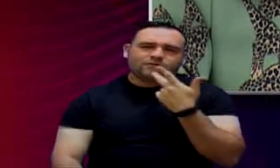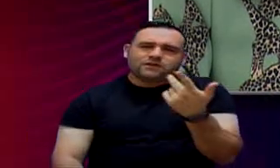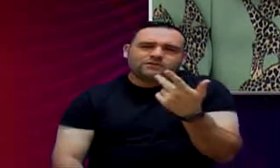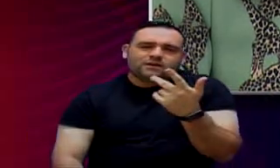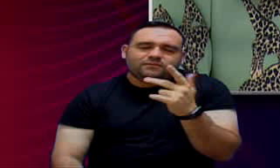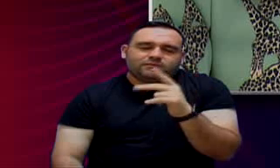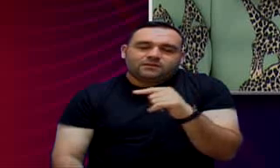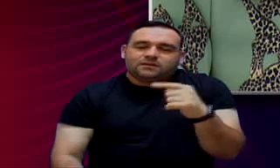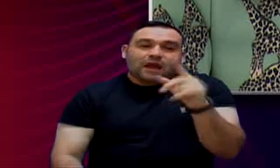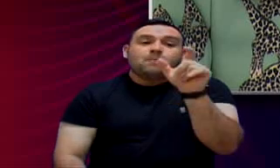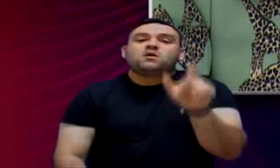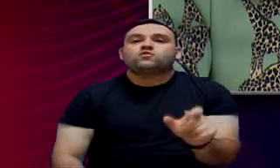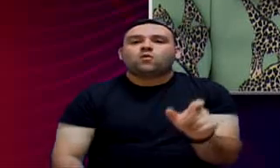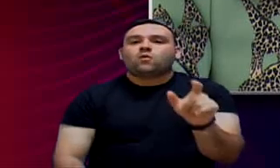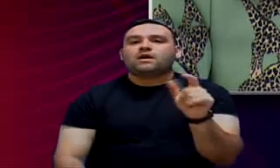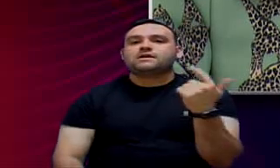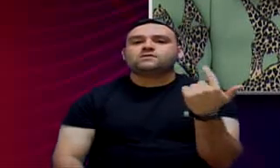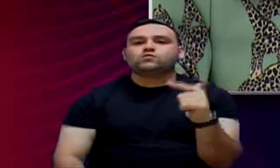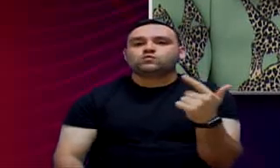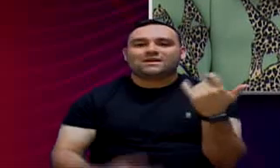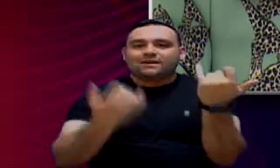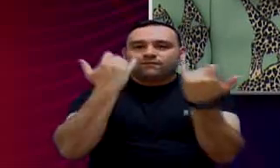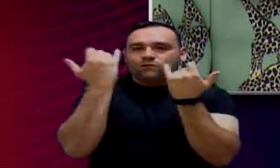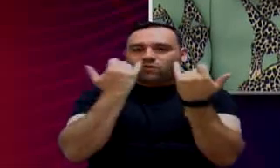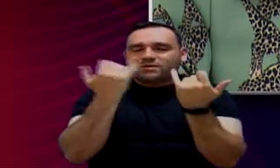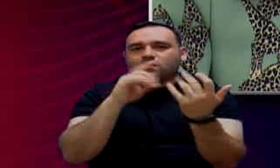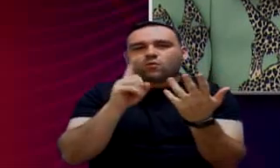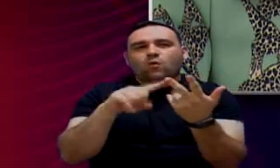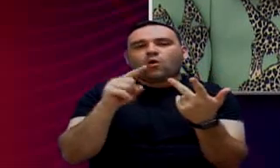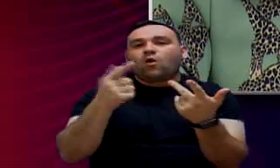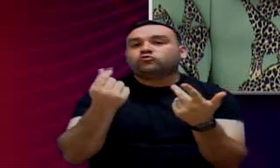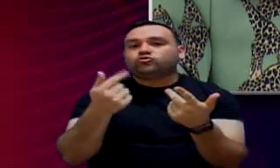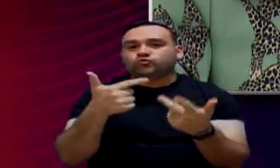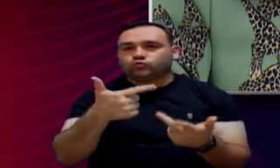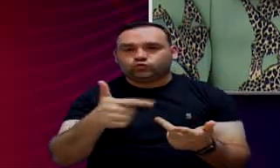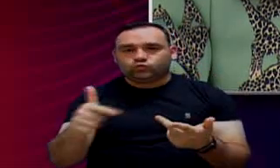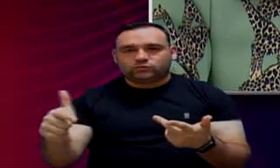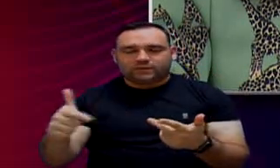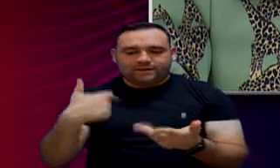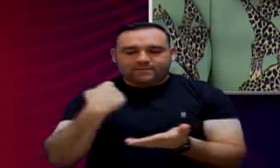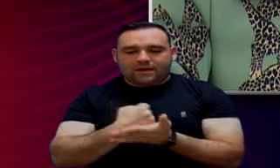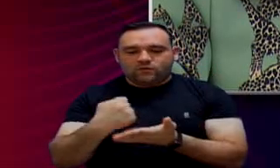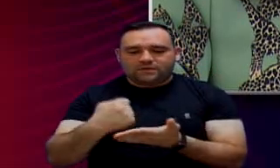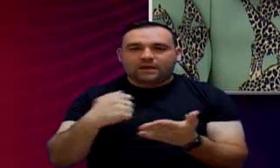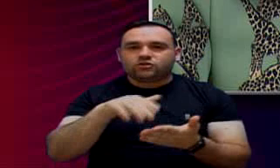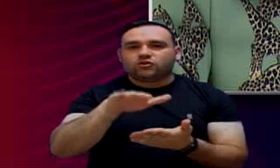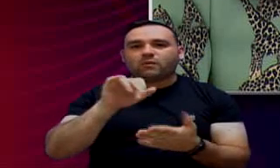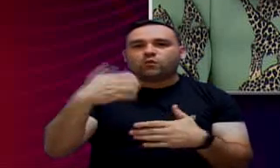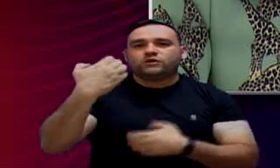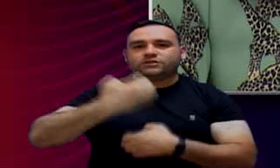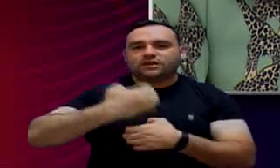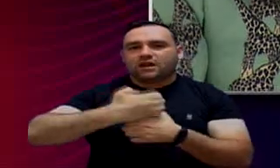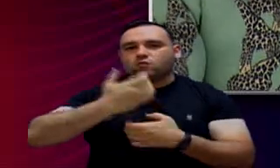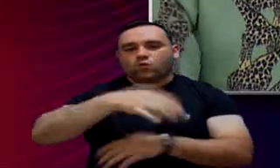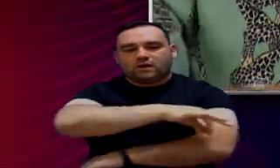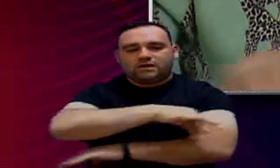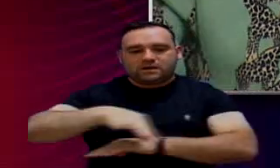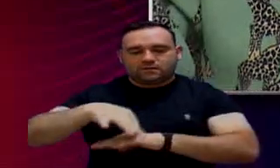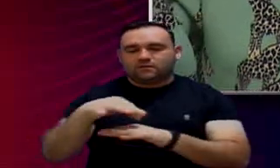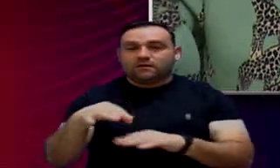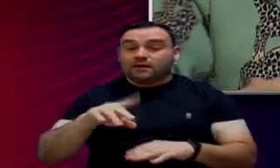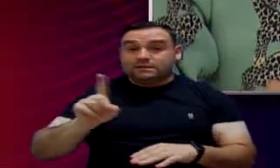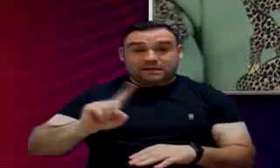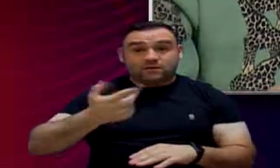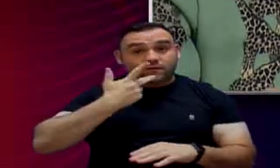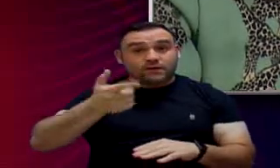tá nem falando do Muniz que não tem muita informação ou que não tem dinheiro para né contratar um arquiteto um